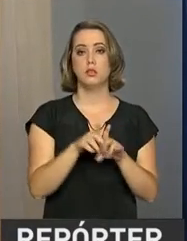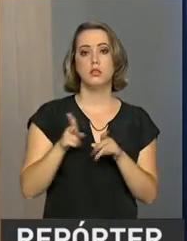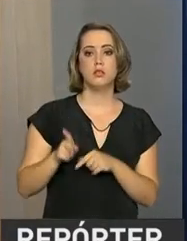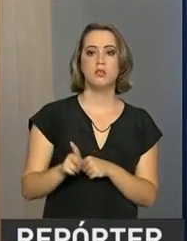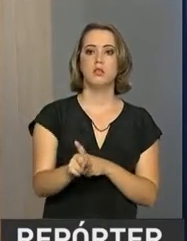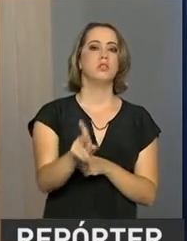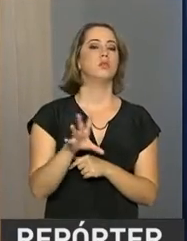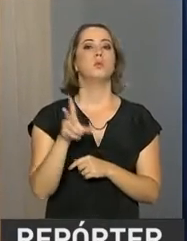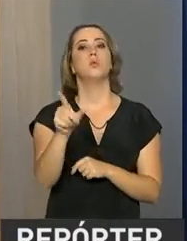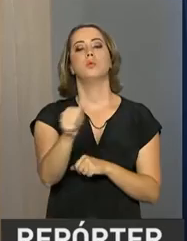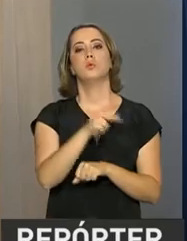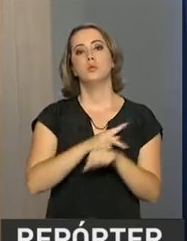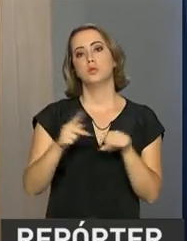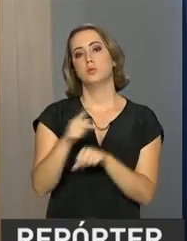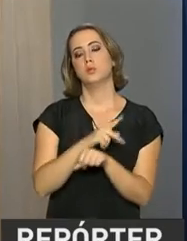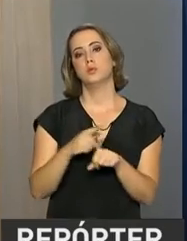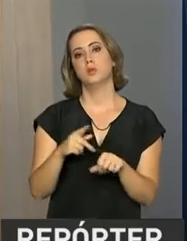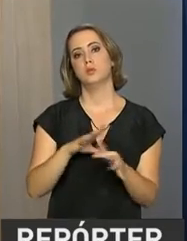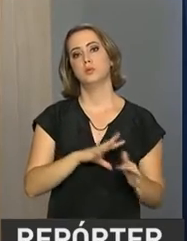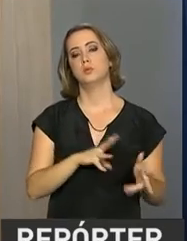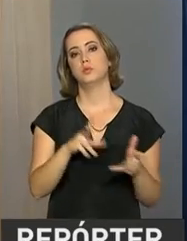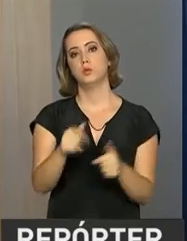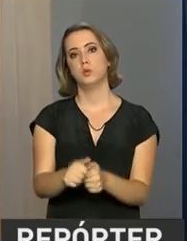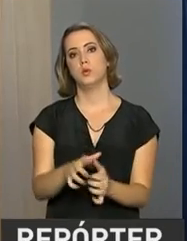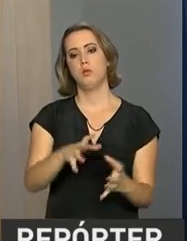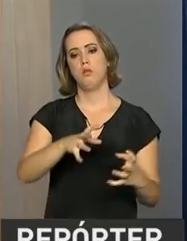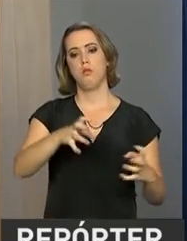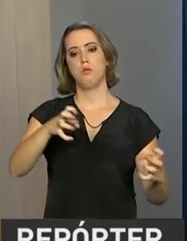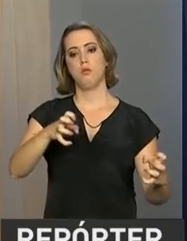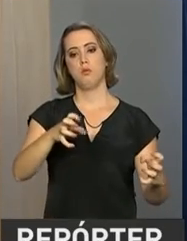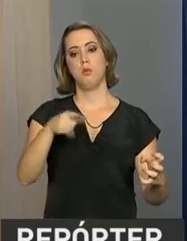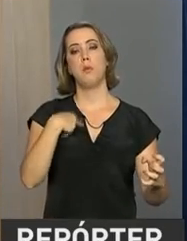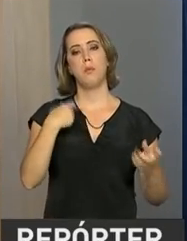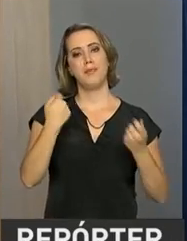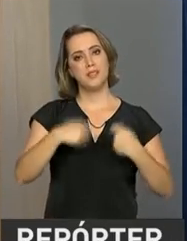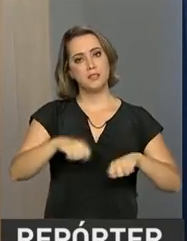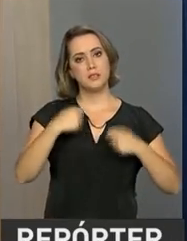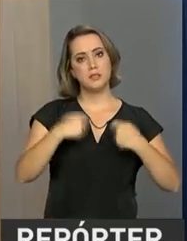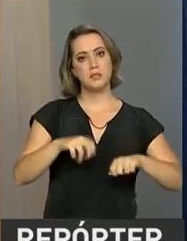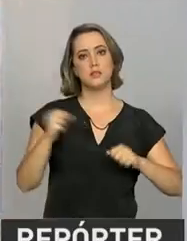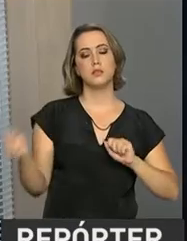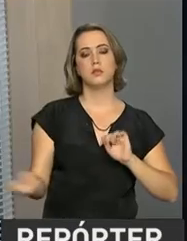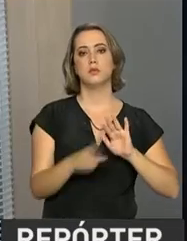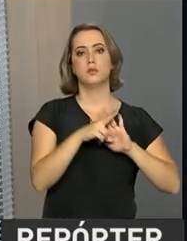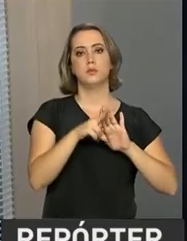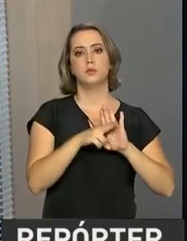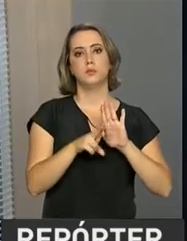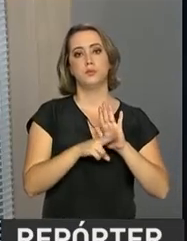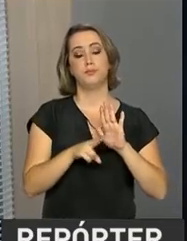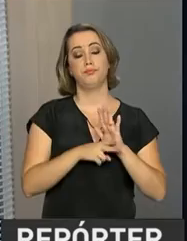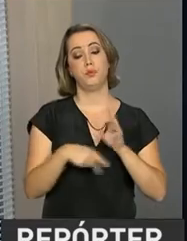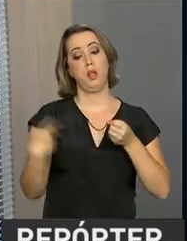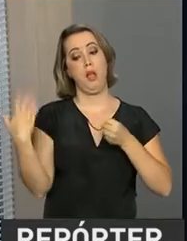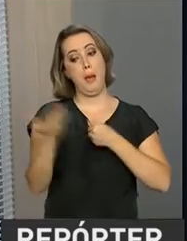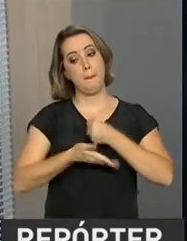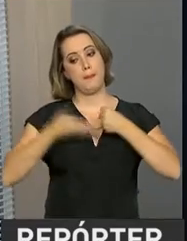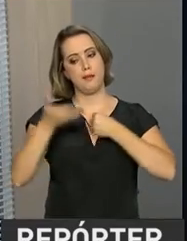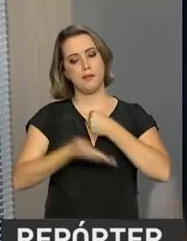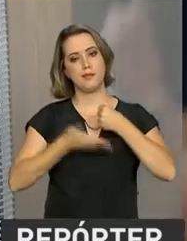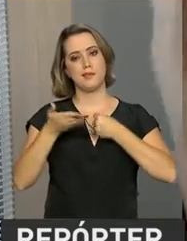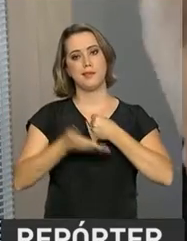todos os países do mundo não oferecimento coloca esse desafio a base que sustenta